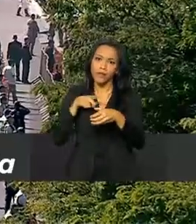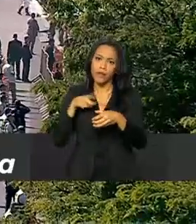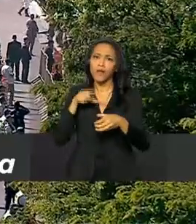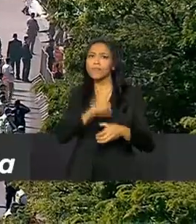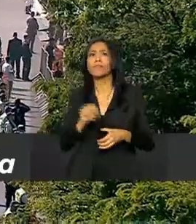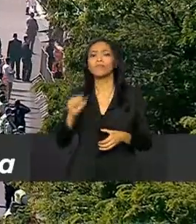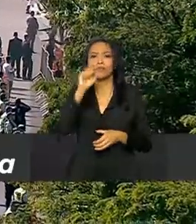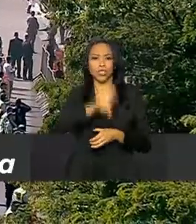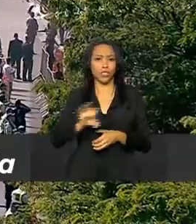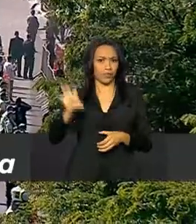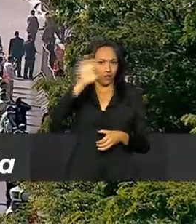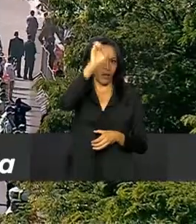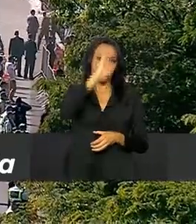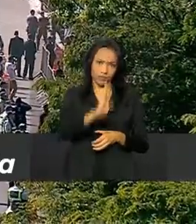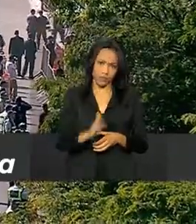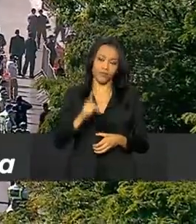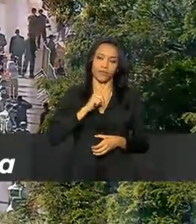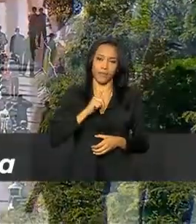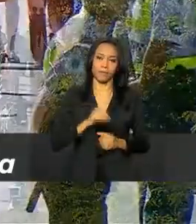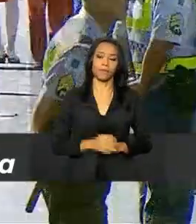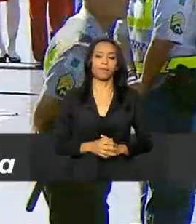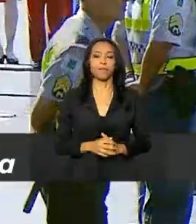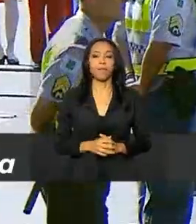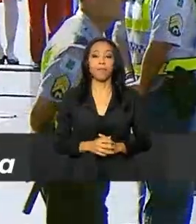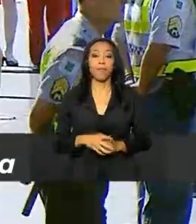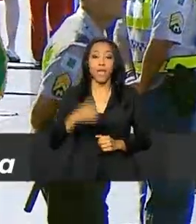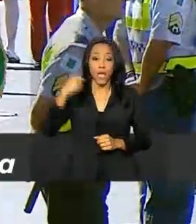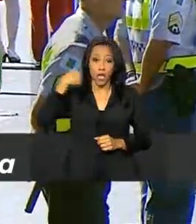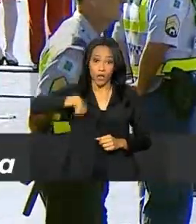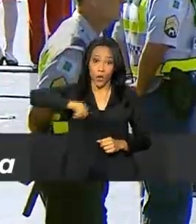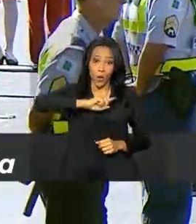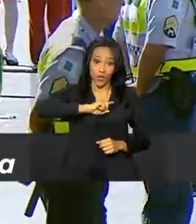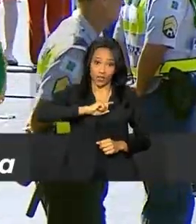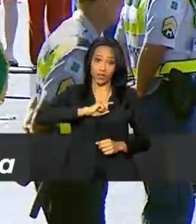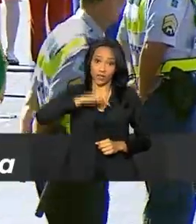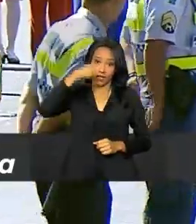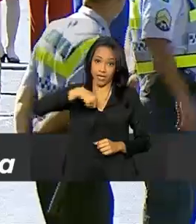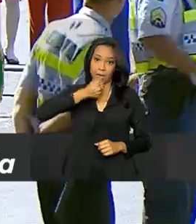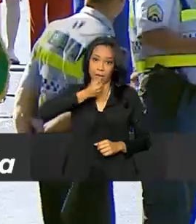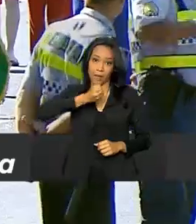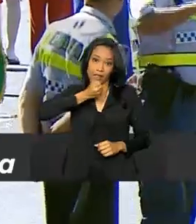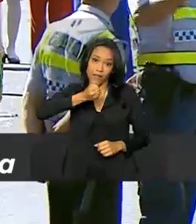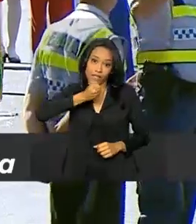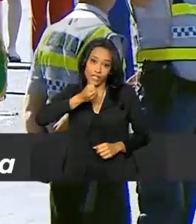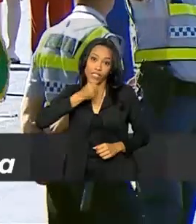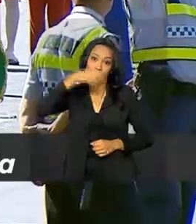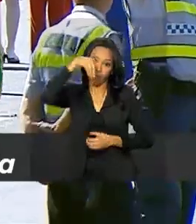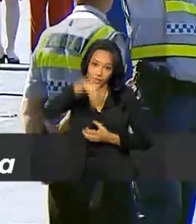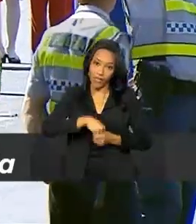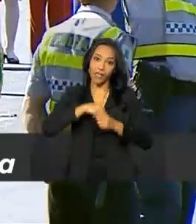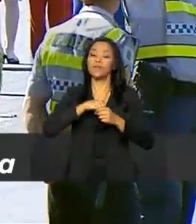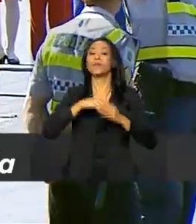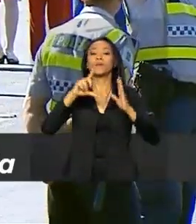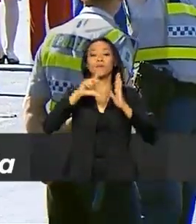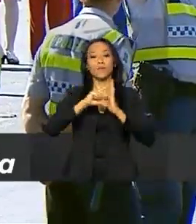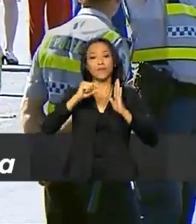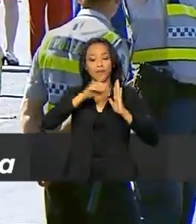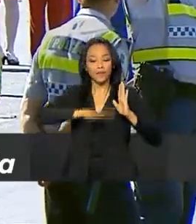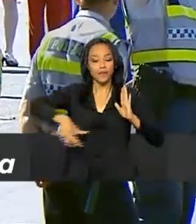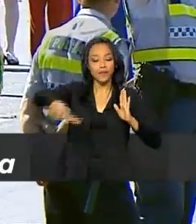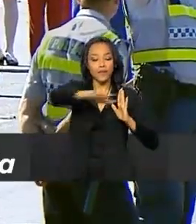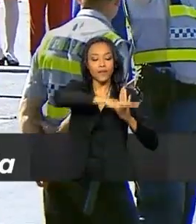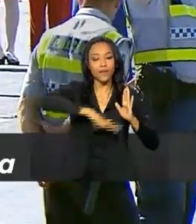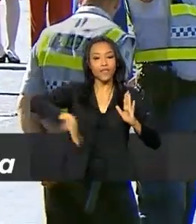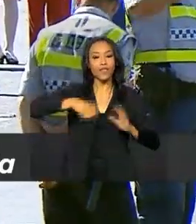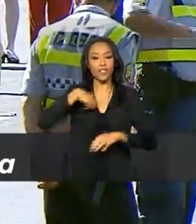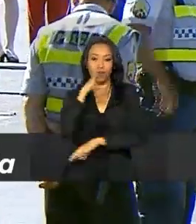nacional. A gente está aqui no Salão Nobre do Palácio do Planalto, a gente pode dizer que estamos assistindo aí de camarote, né? É